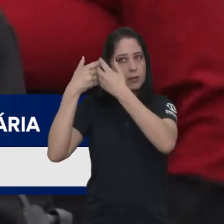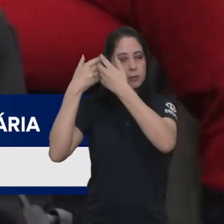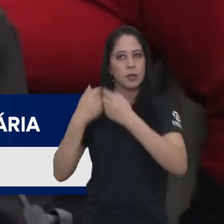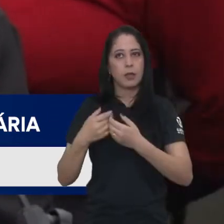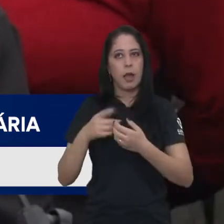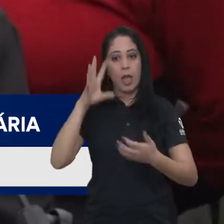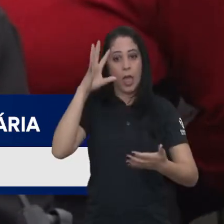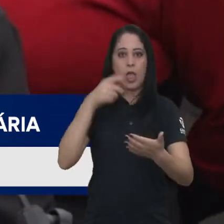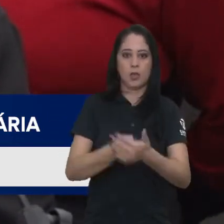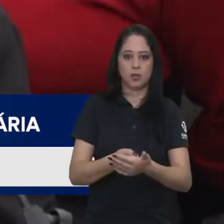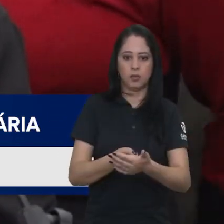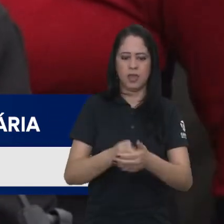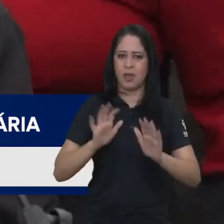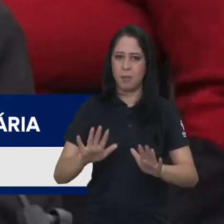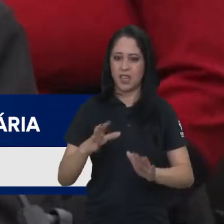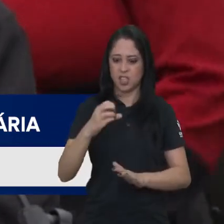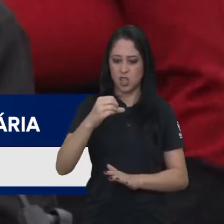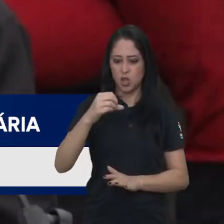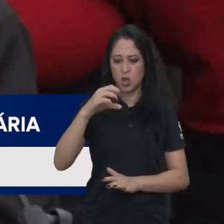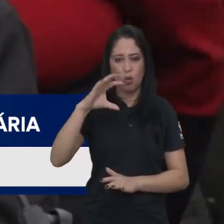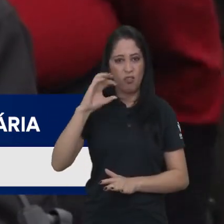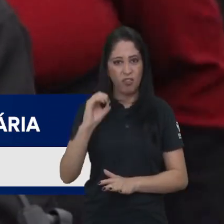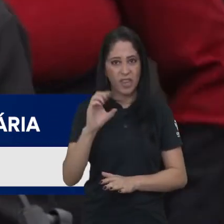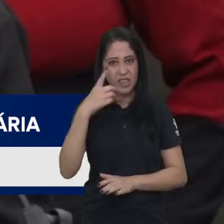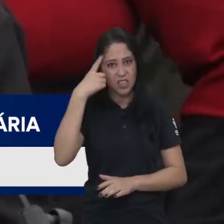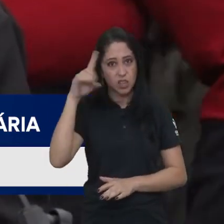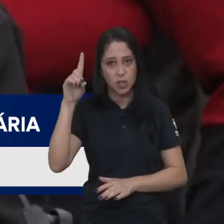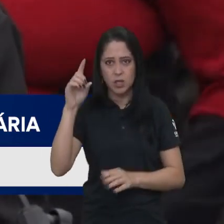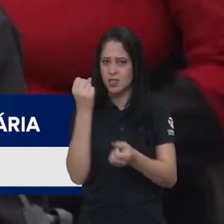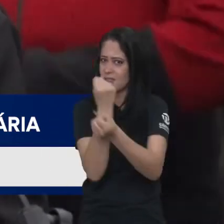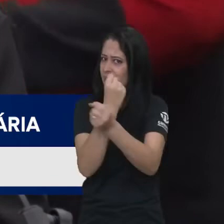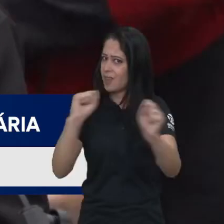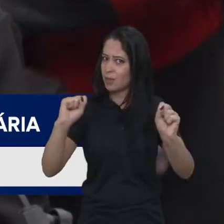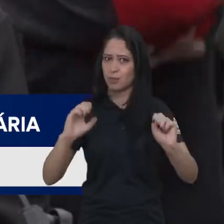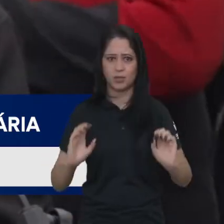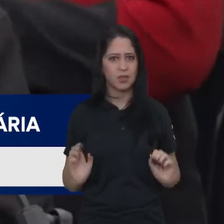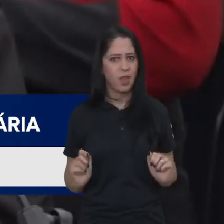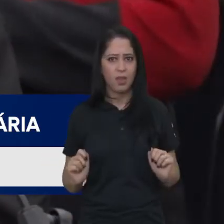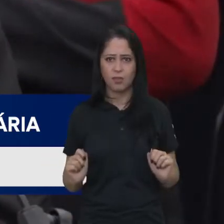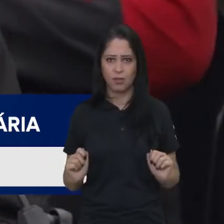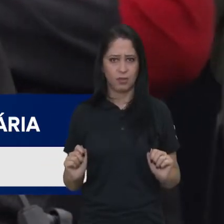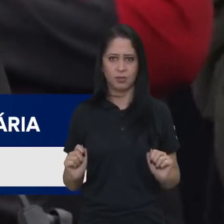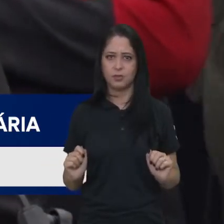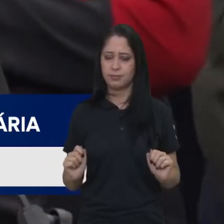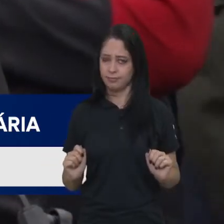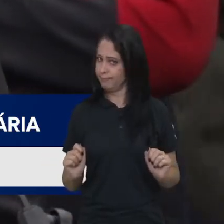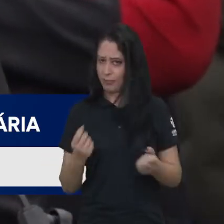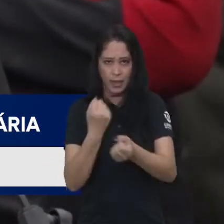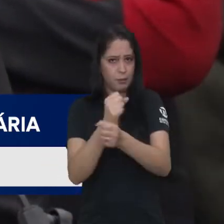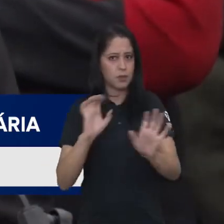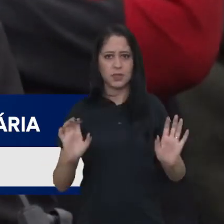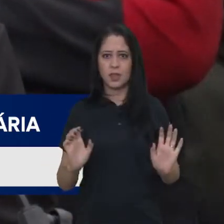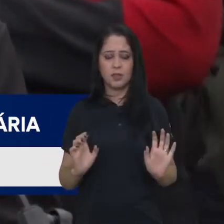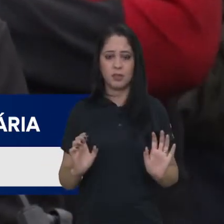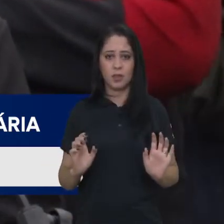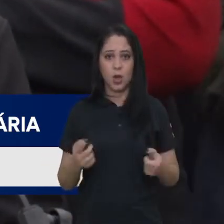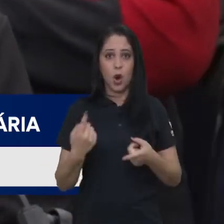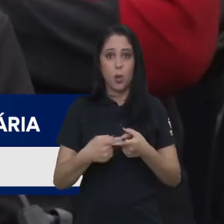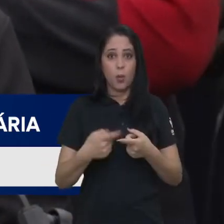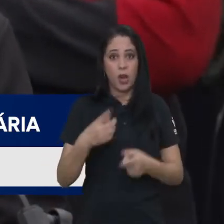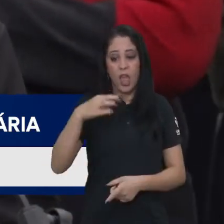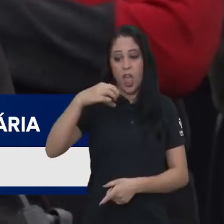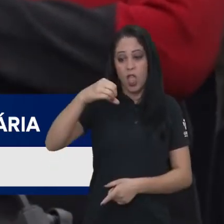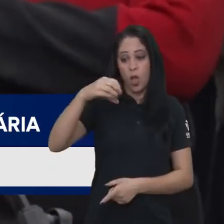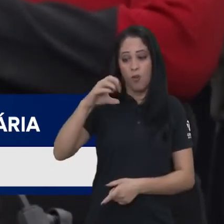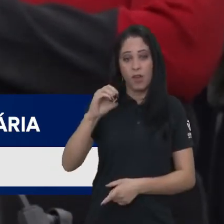90 dias é impossível fazer milagre. É a nossa realidade. Eu falo como